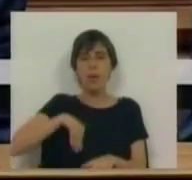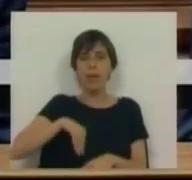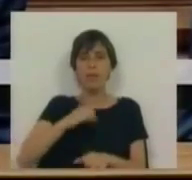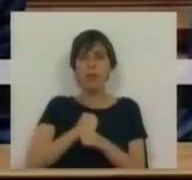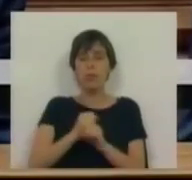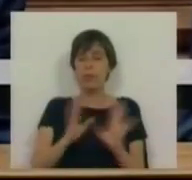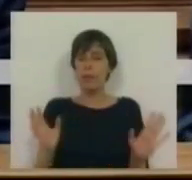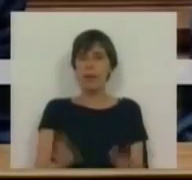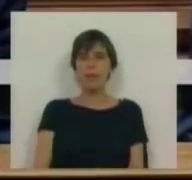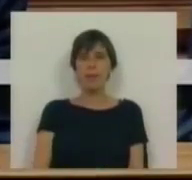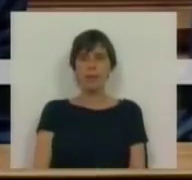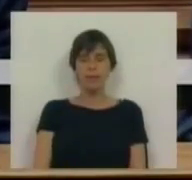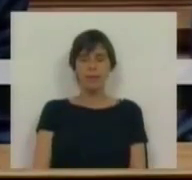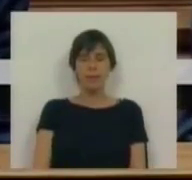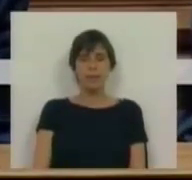rendimentos do trabalho.